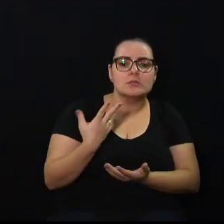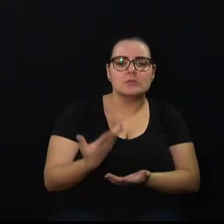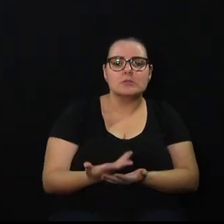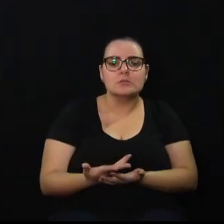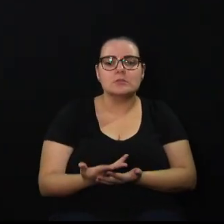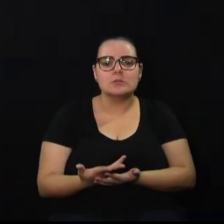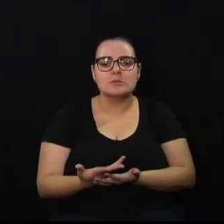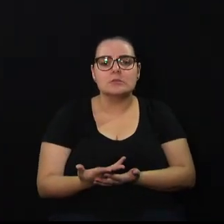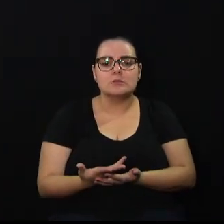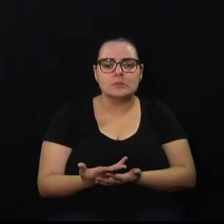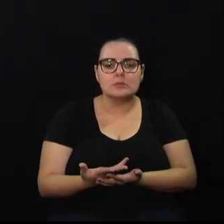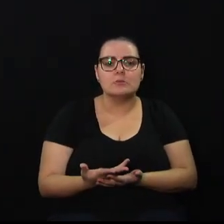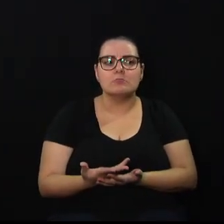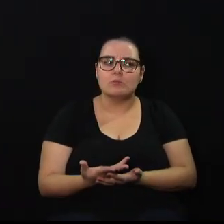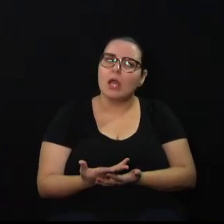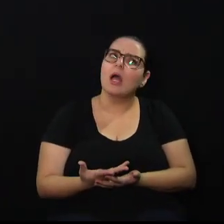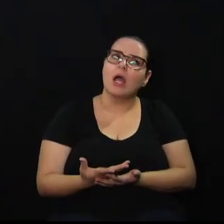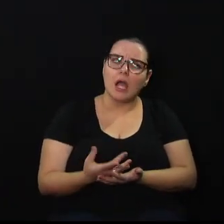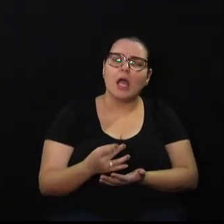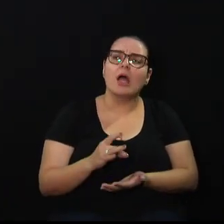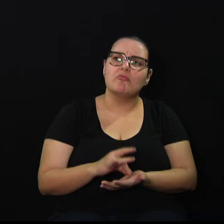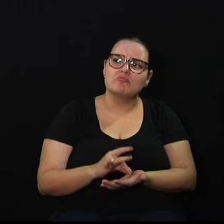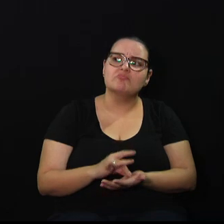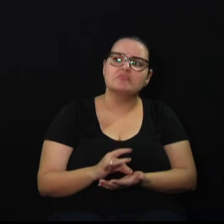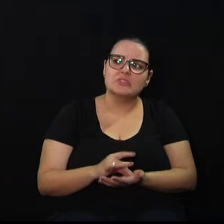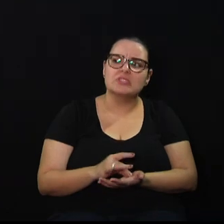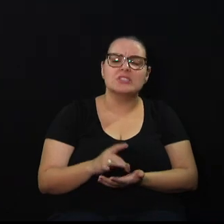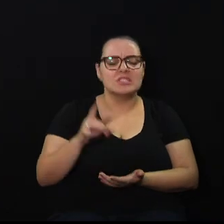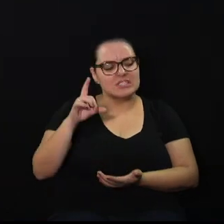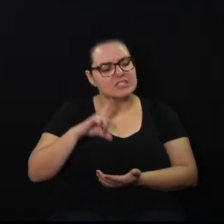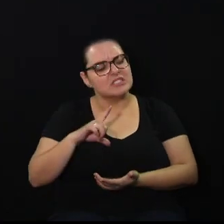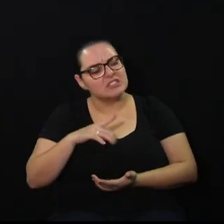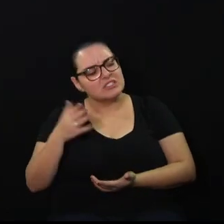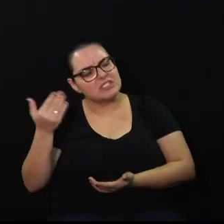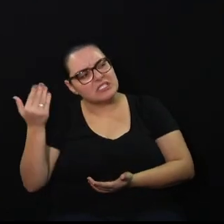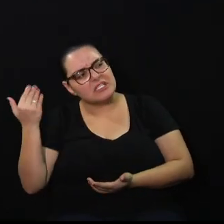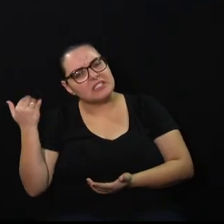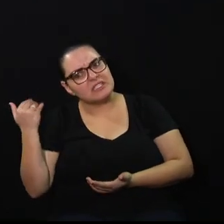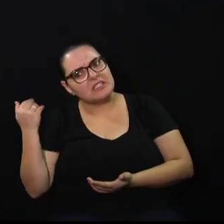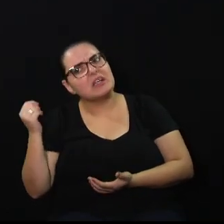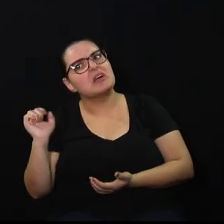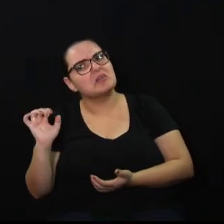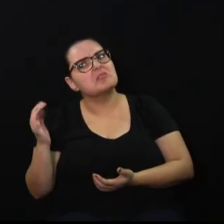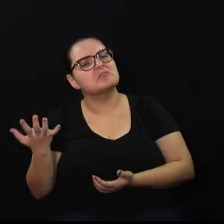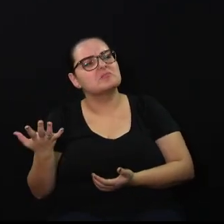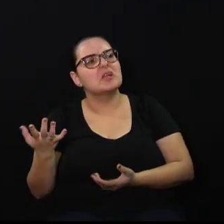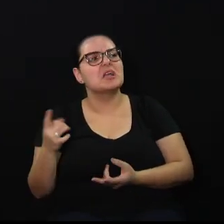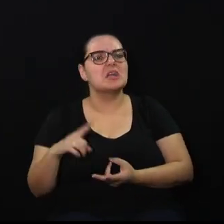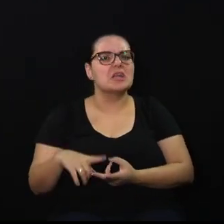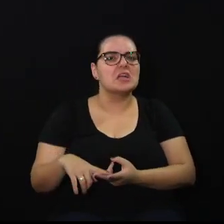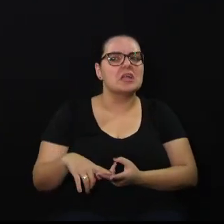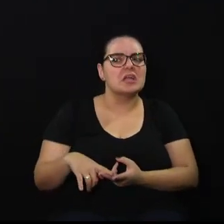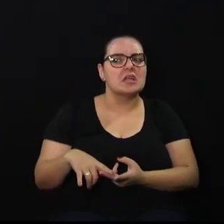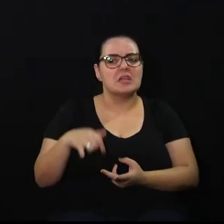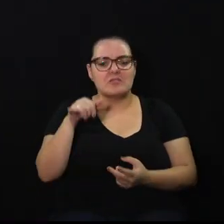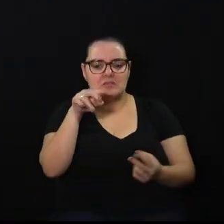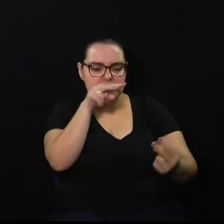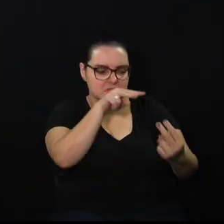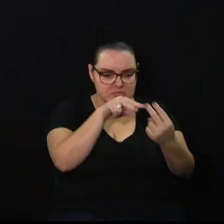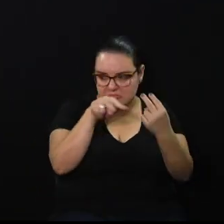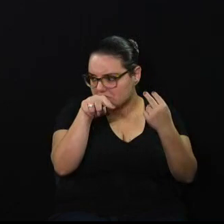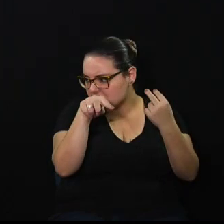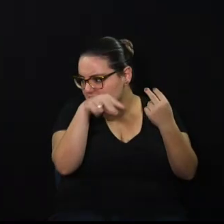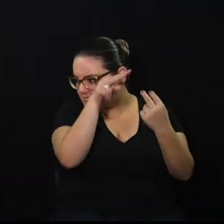eles se recordam é realmente tinha algo disso desde o começo tinha alguma hesitação de olhar desde o começo